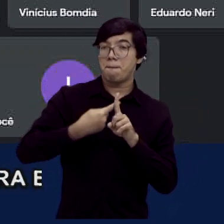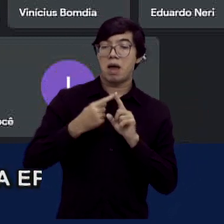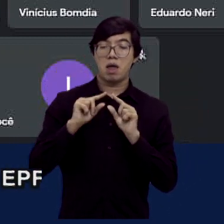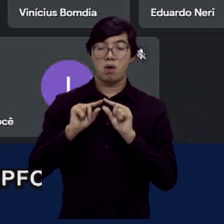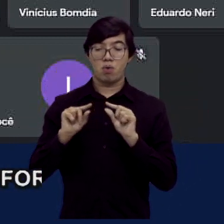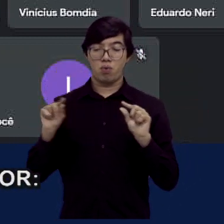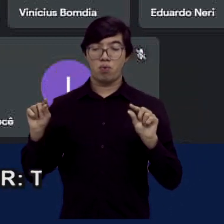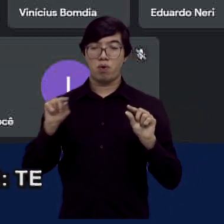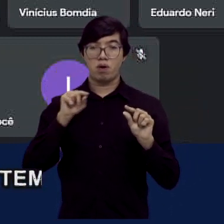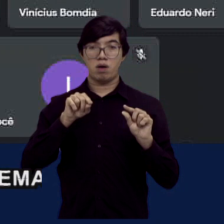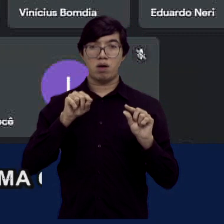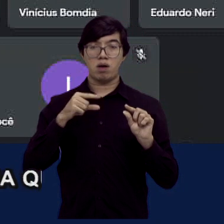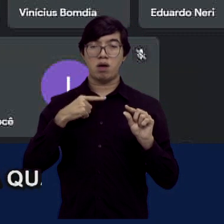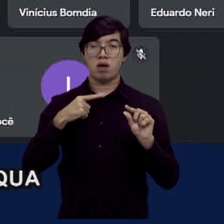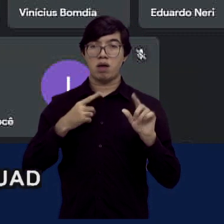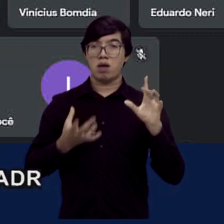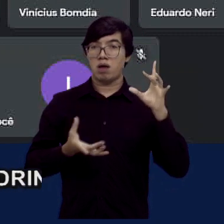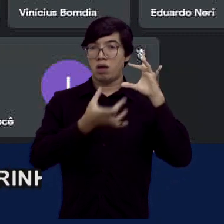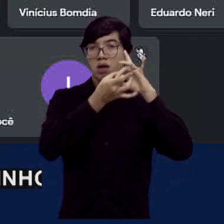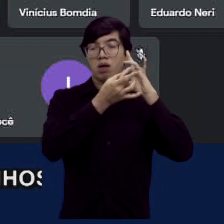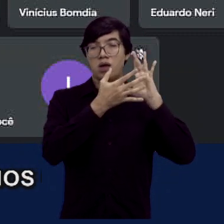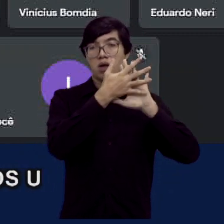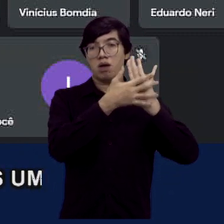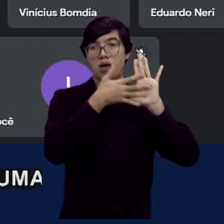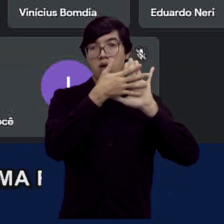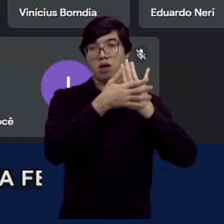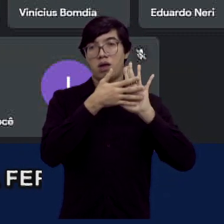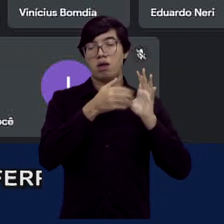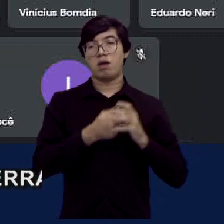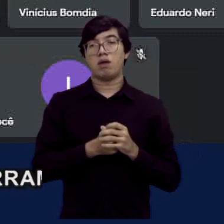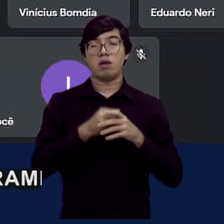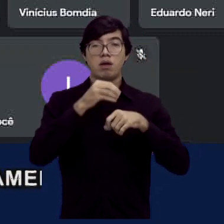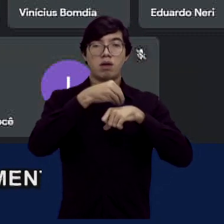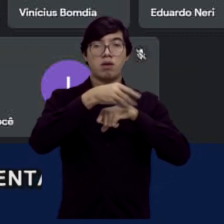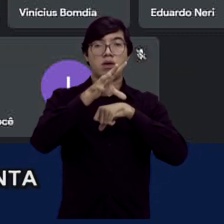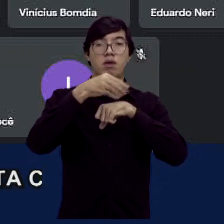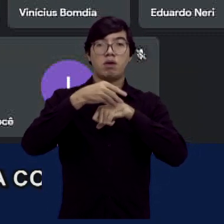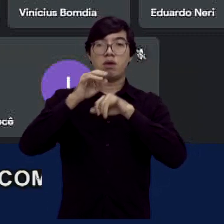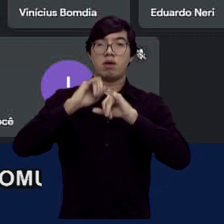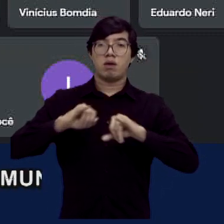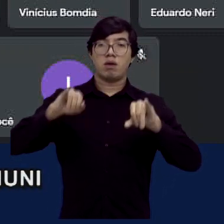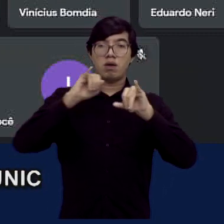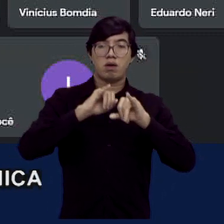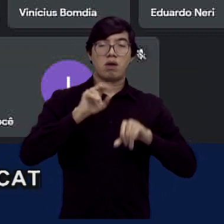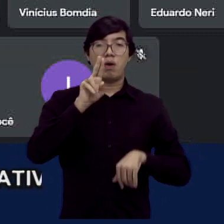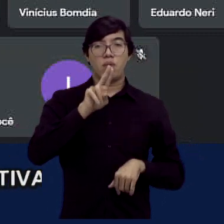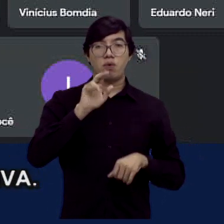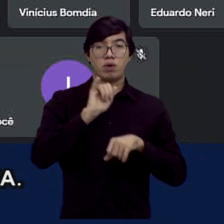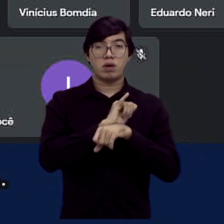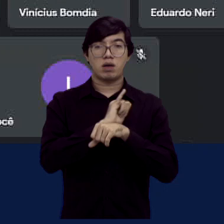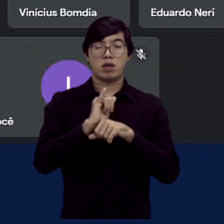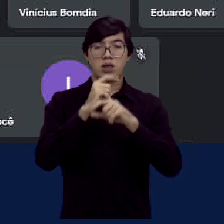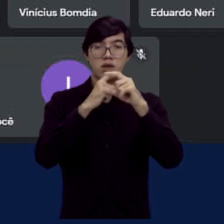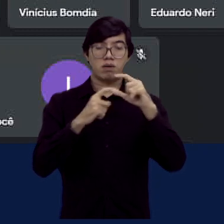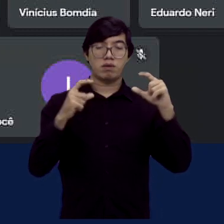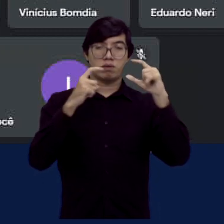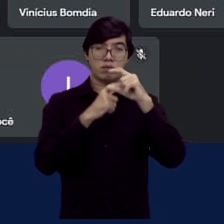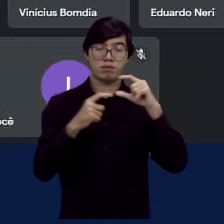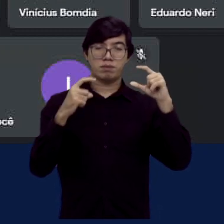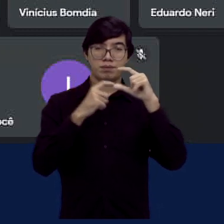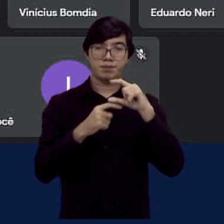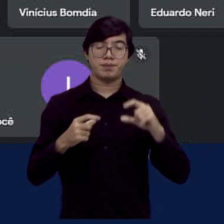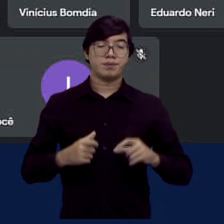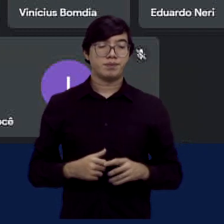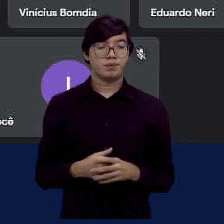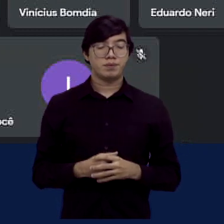Ok? Então, isso é comunicar através dos quadrinhos também. Ok? Sabe o que vai falando?